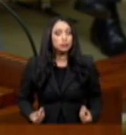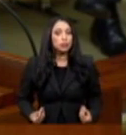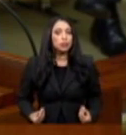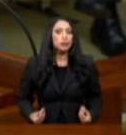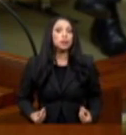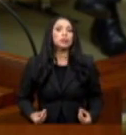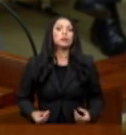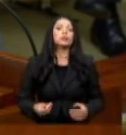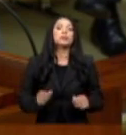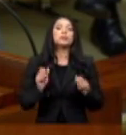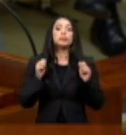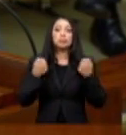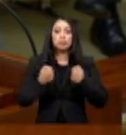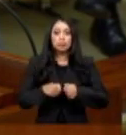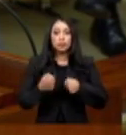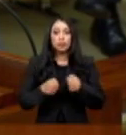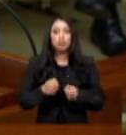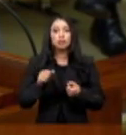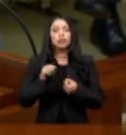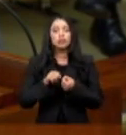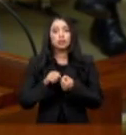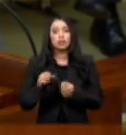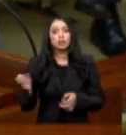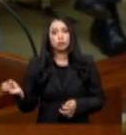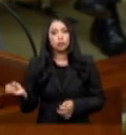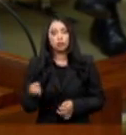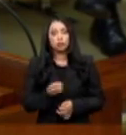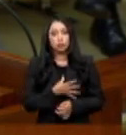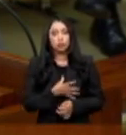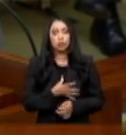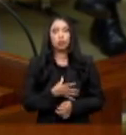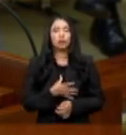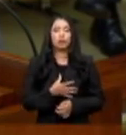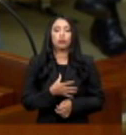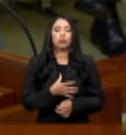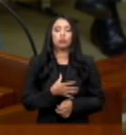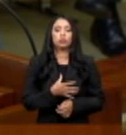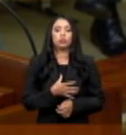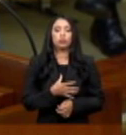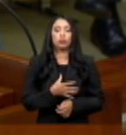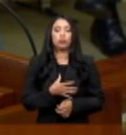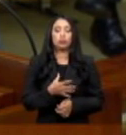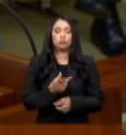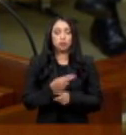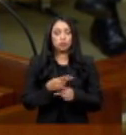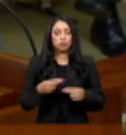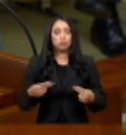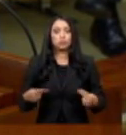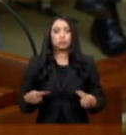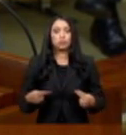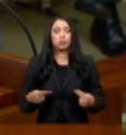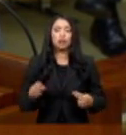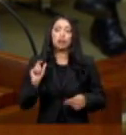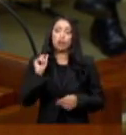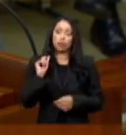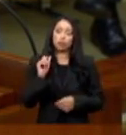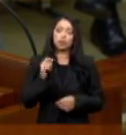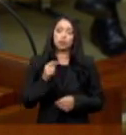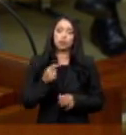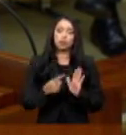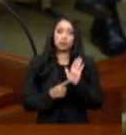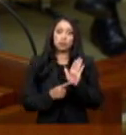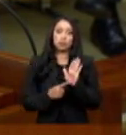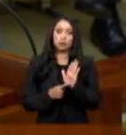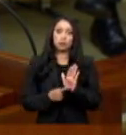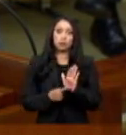É preciso inovar em novos modelos. É disso que nós estamos tratando. Nesse